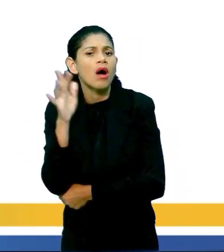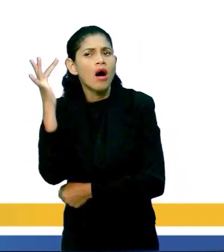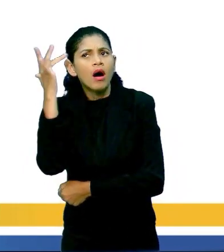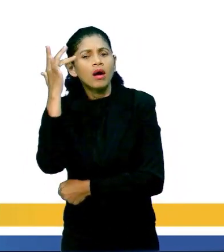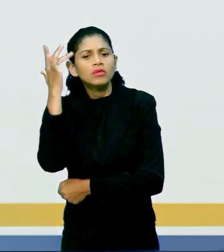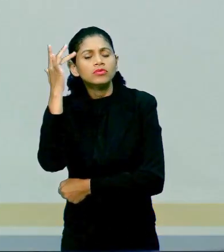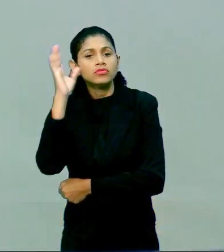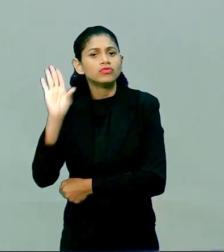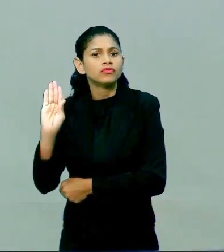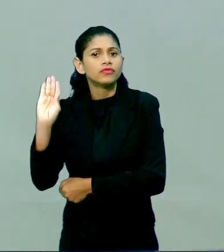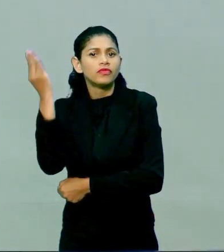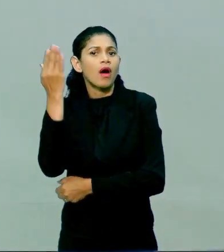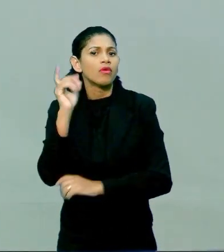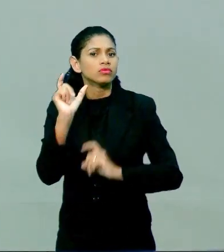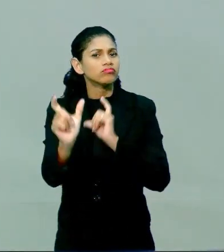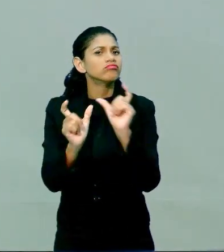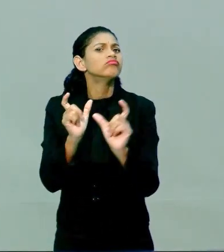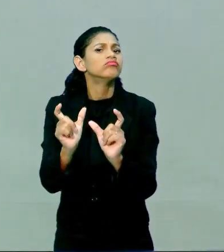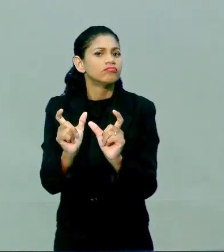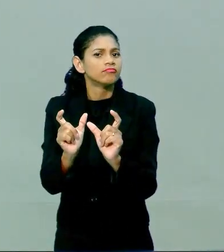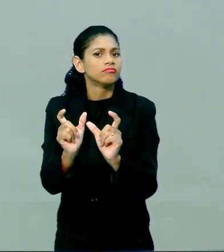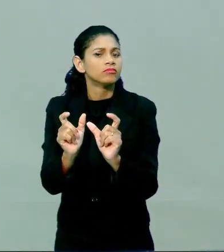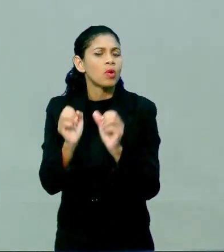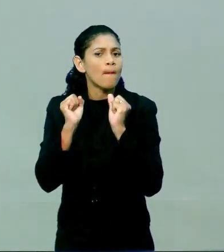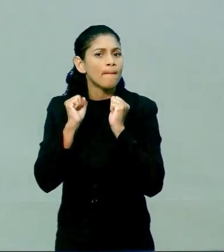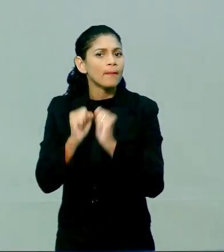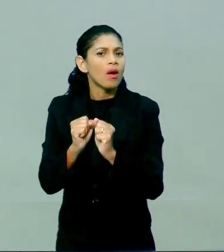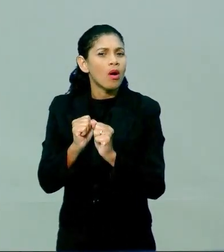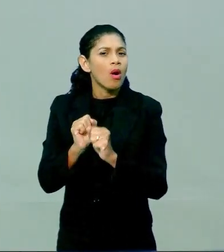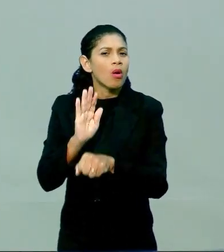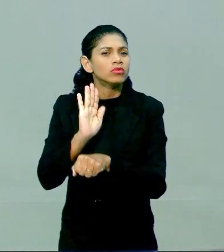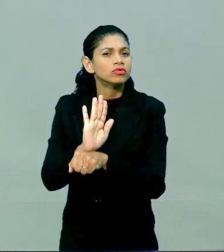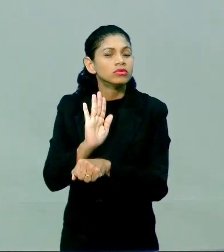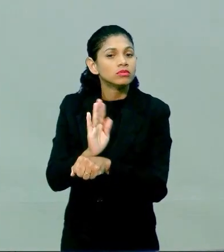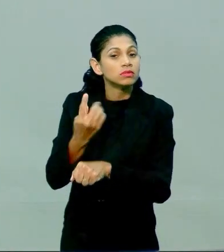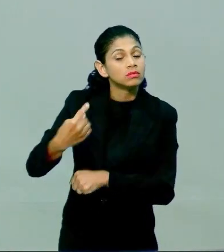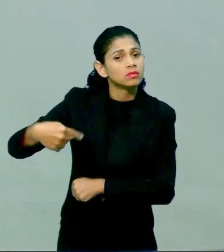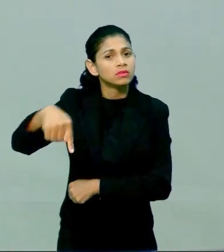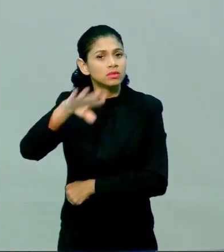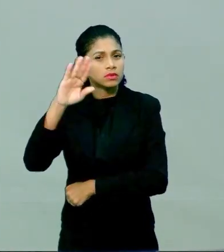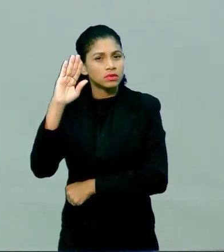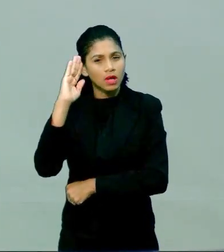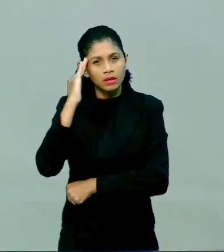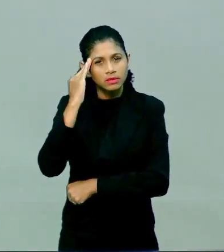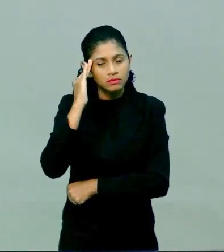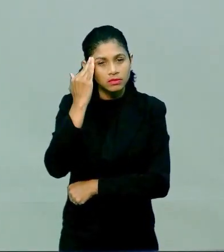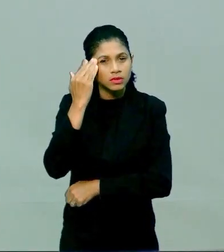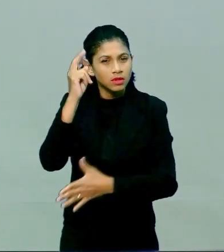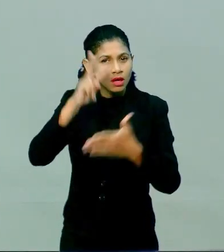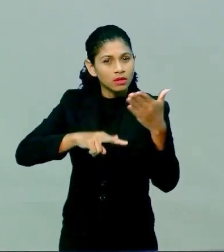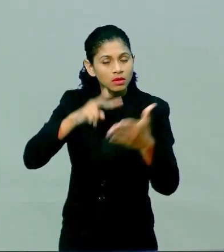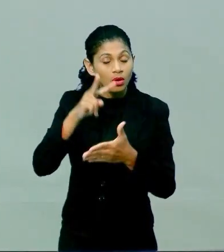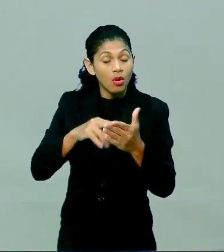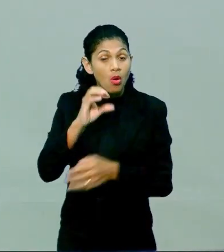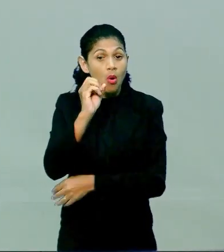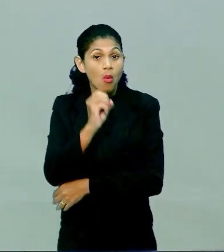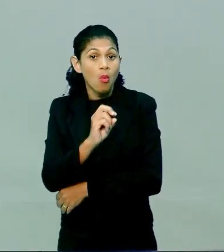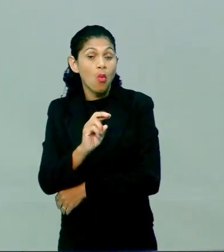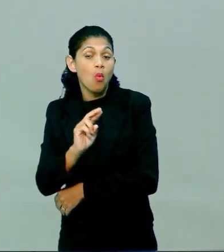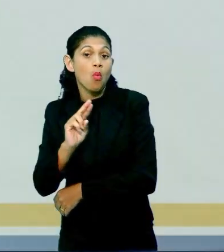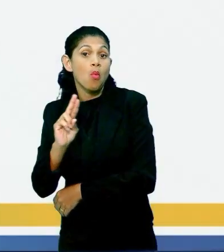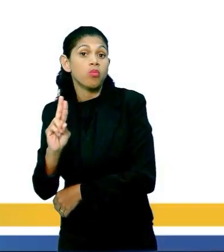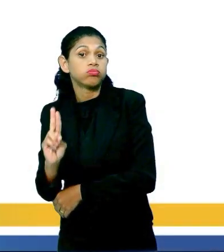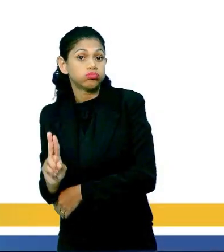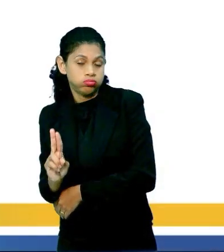cognatos? Eles podem ajudar vocês a compreender as leituras ou eles atrapalham vocês